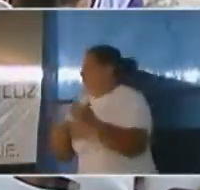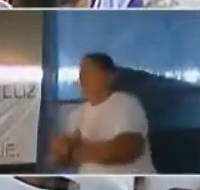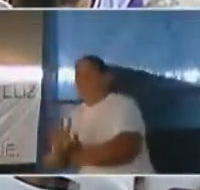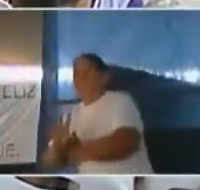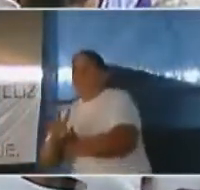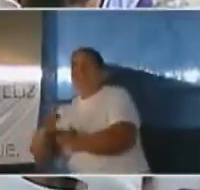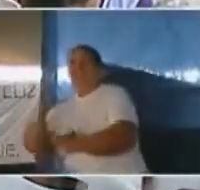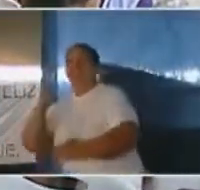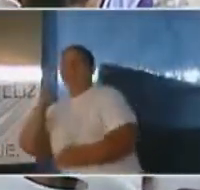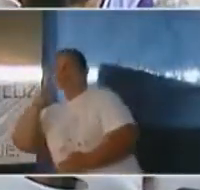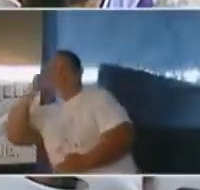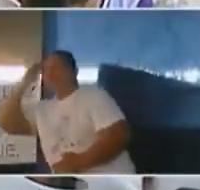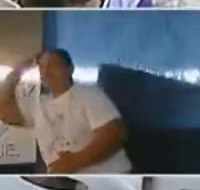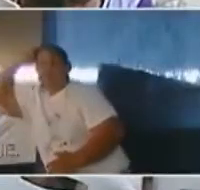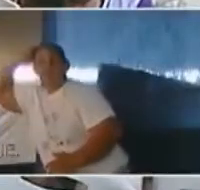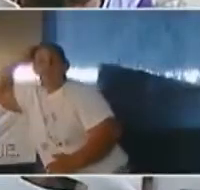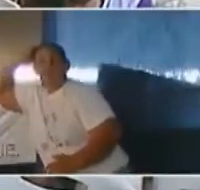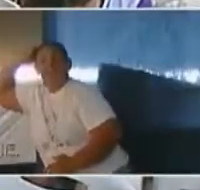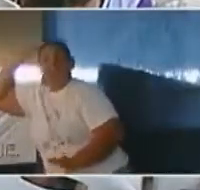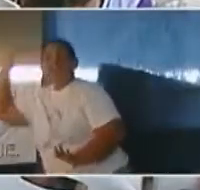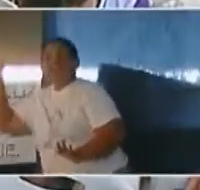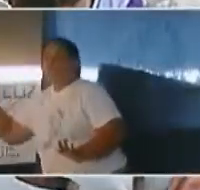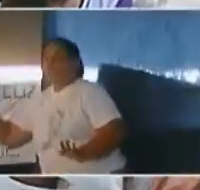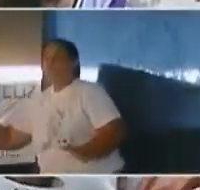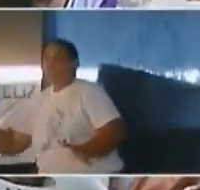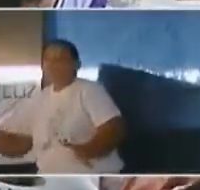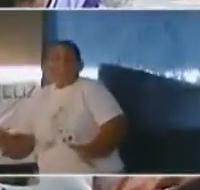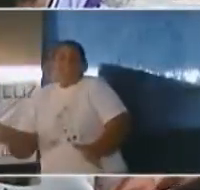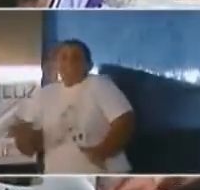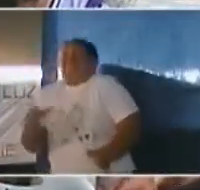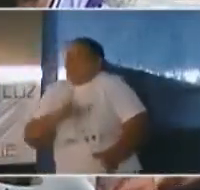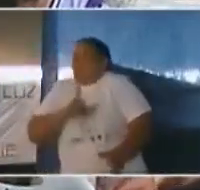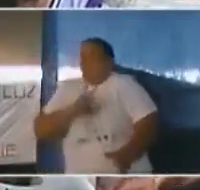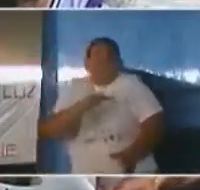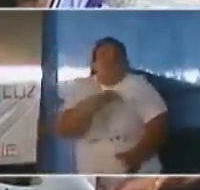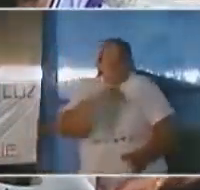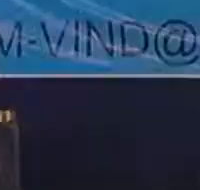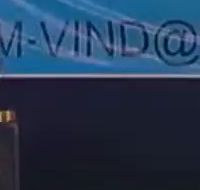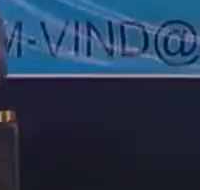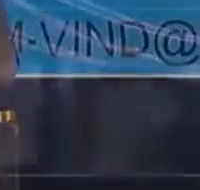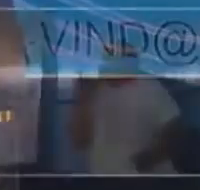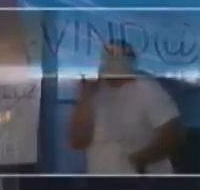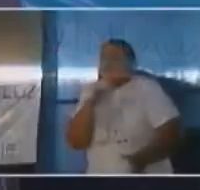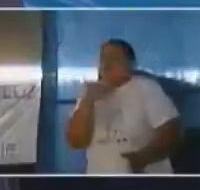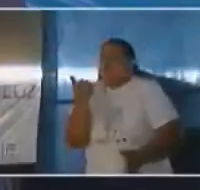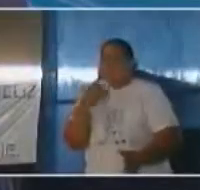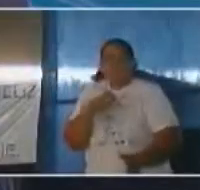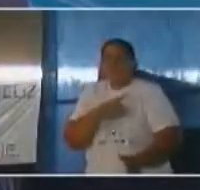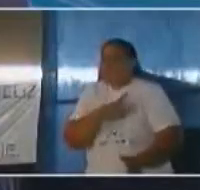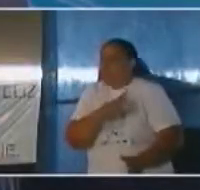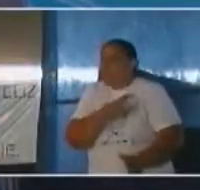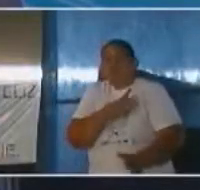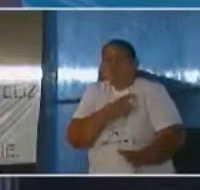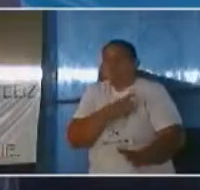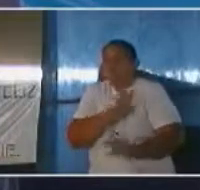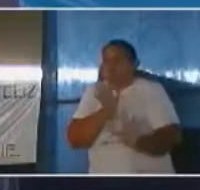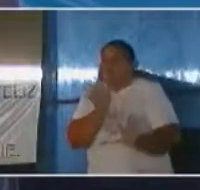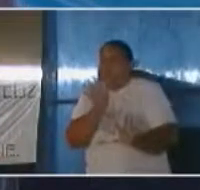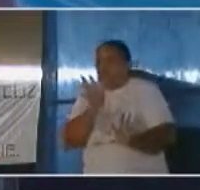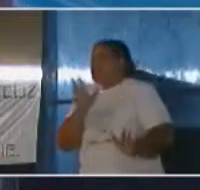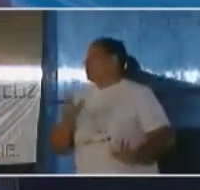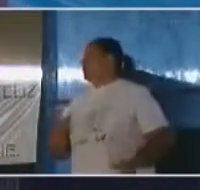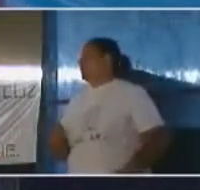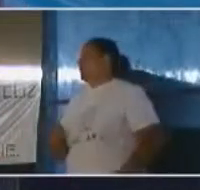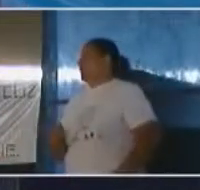emprego, o medo de sobrar, o medo de morrer. Vimos isso muito bem ontem. E